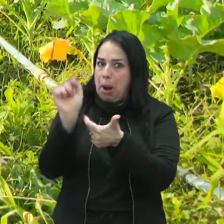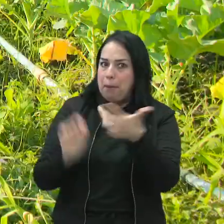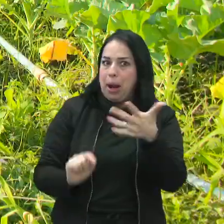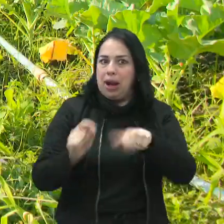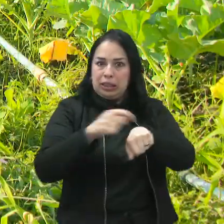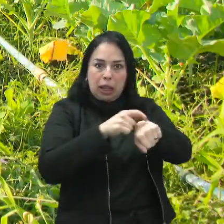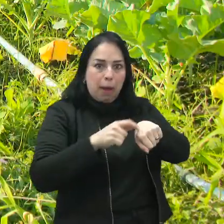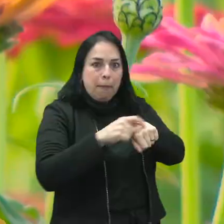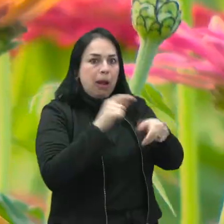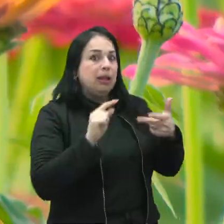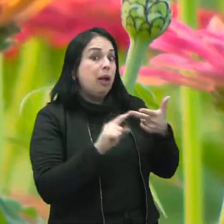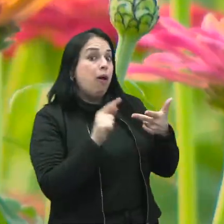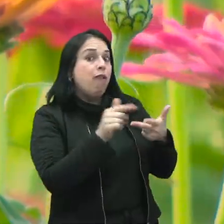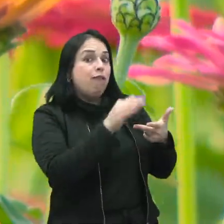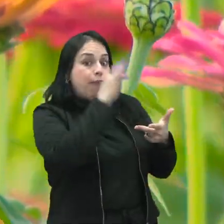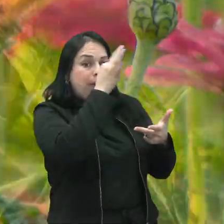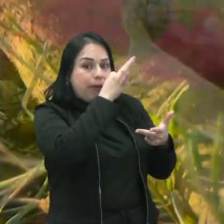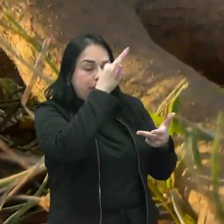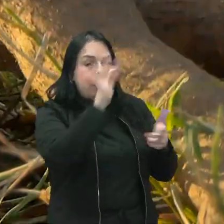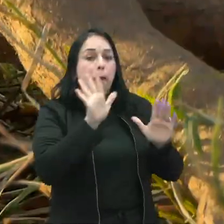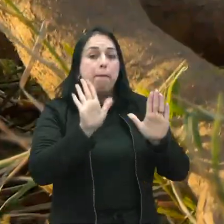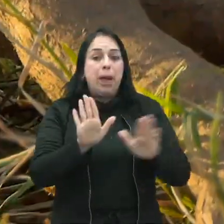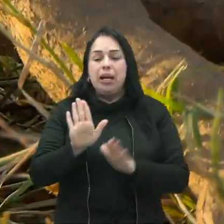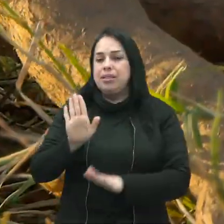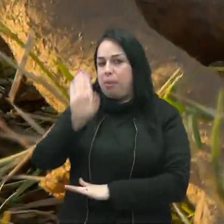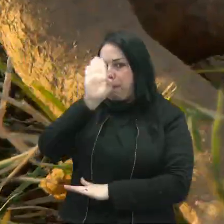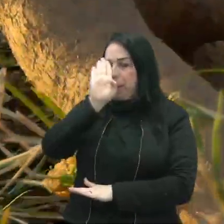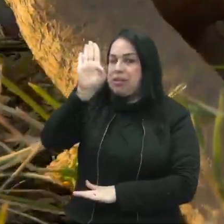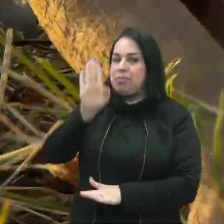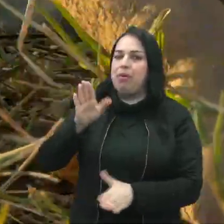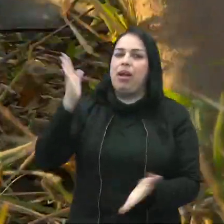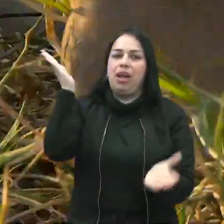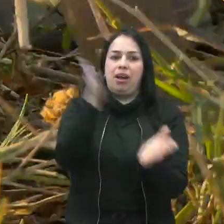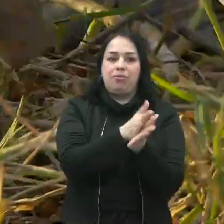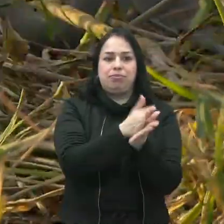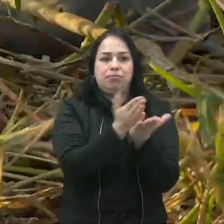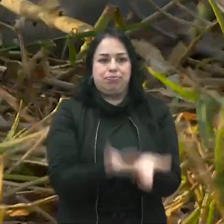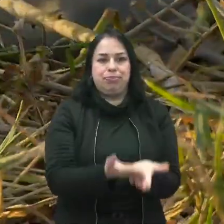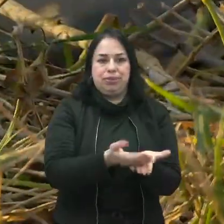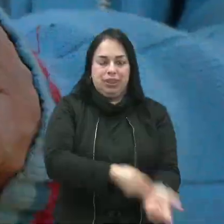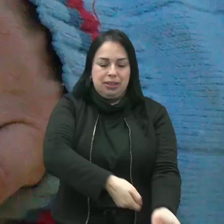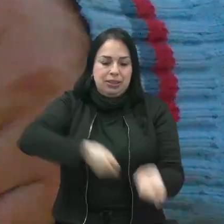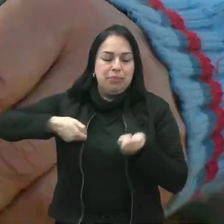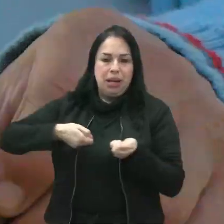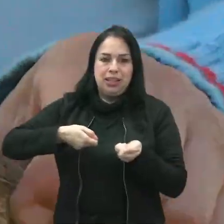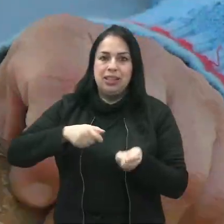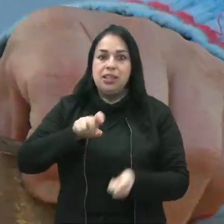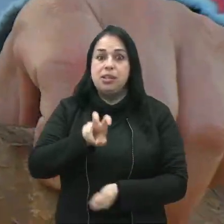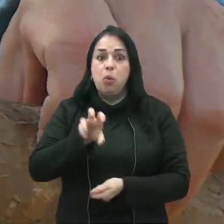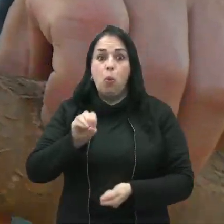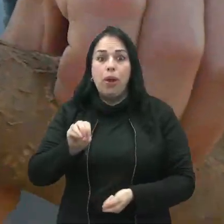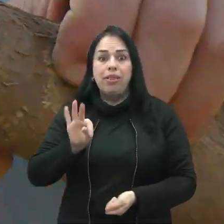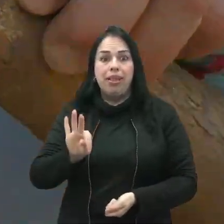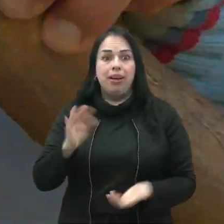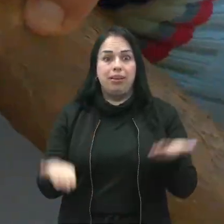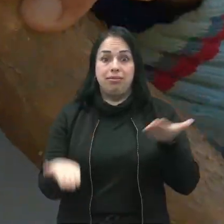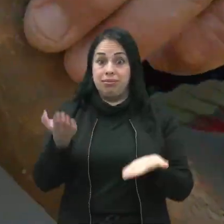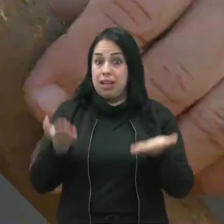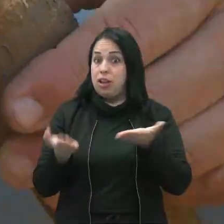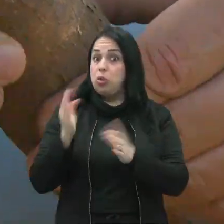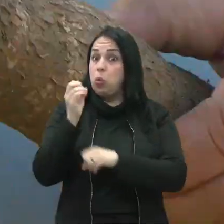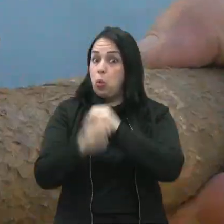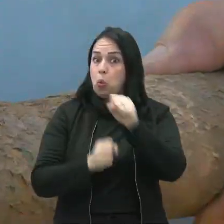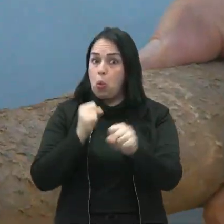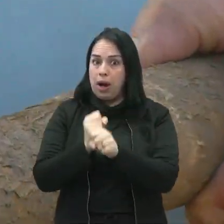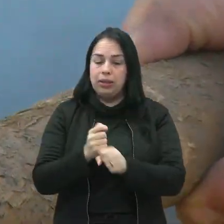escarola, morango, flores, mas o carro-chefe é a mandioca, 50 toneladas por ano.